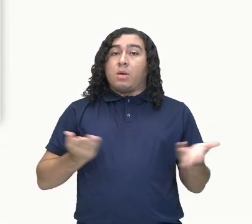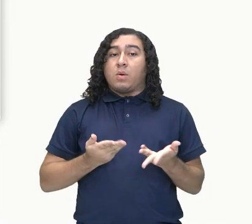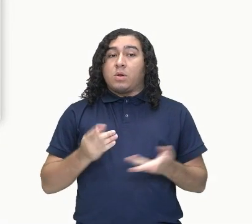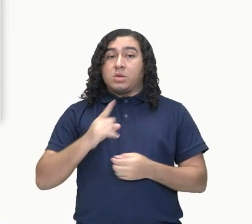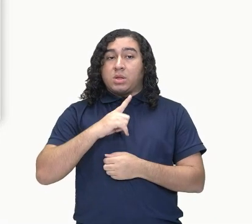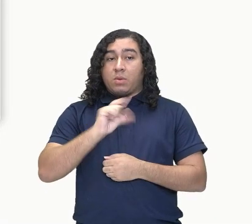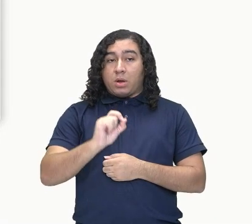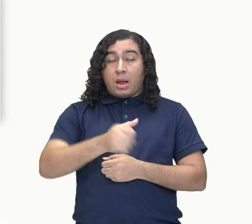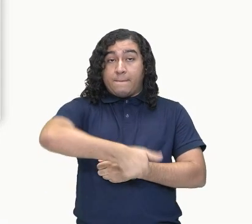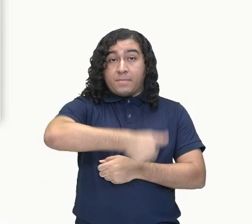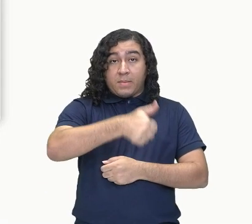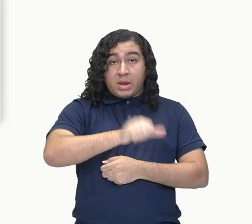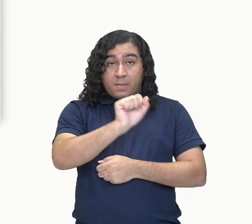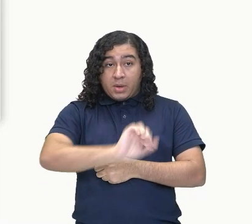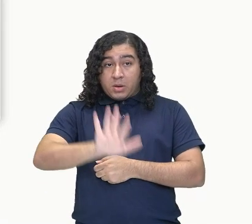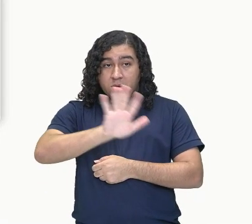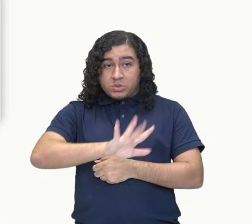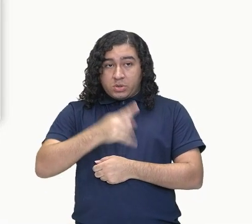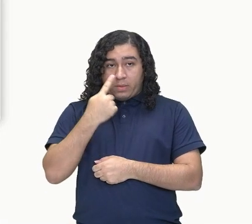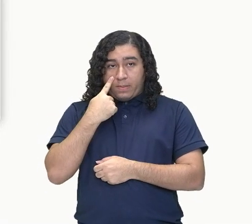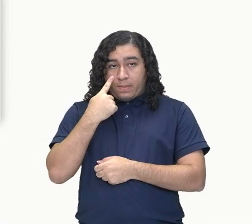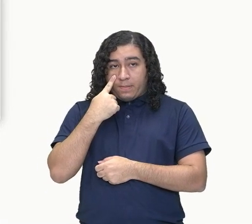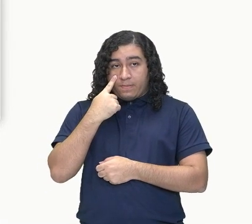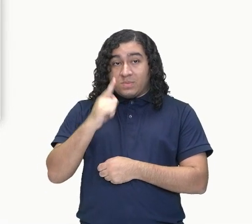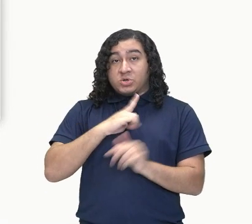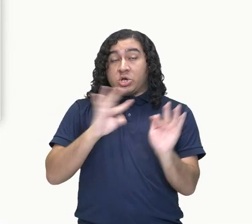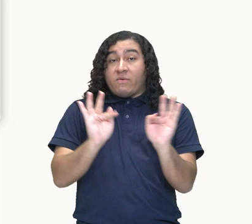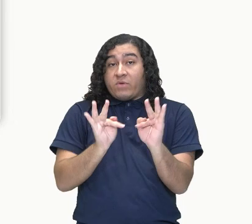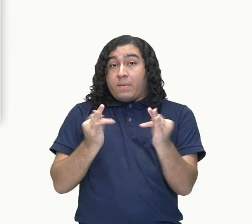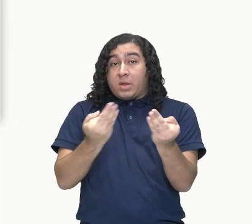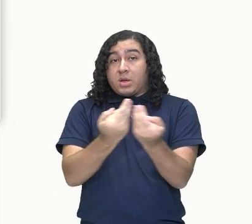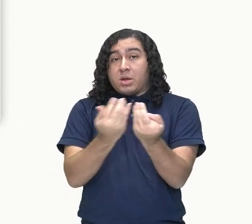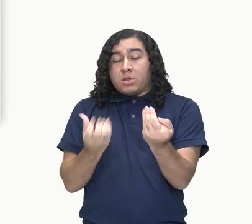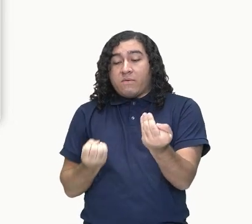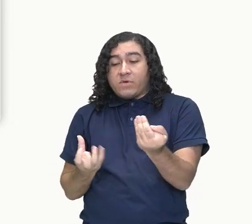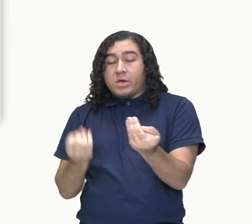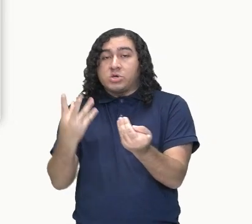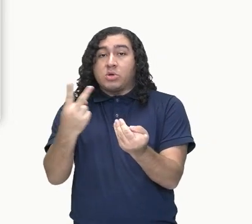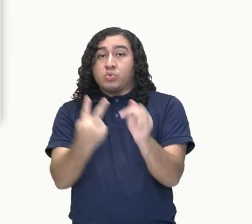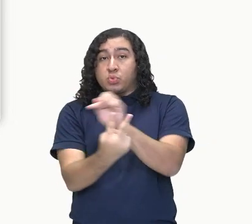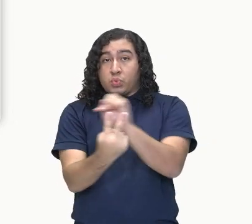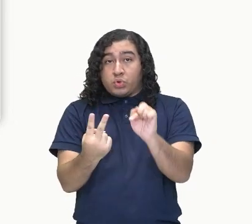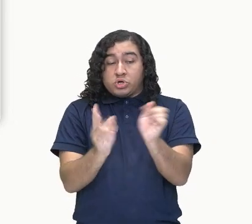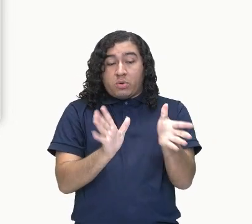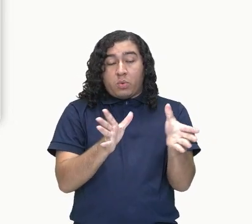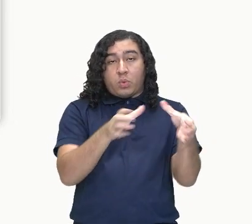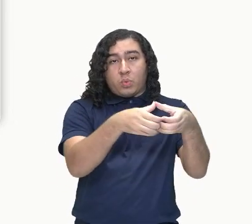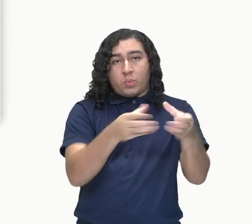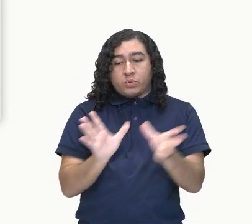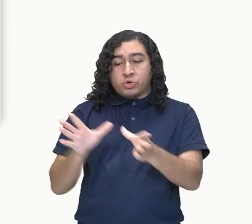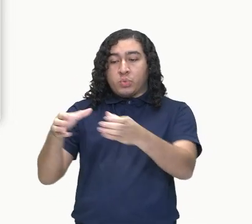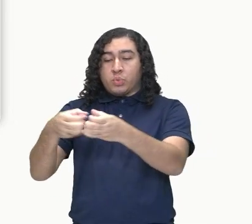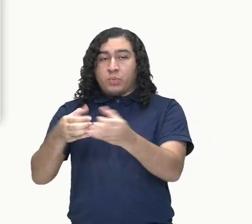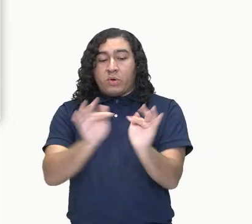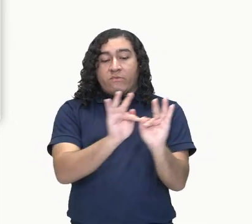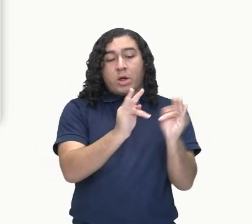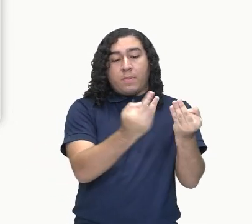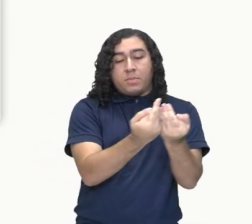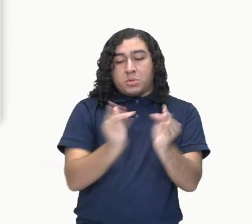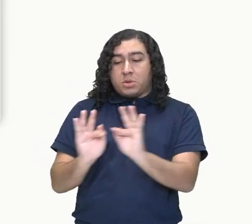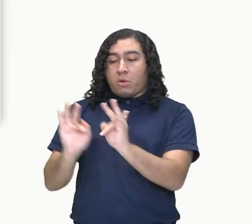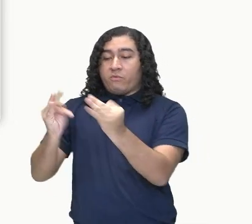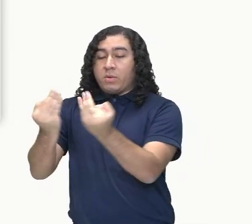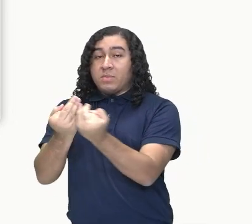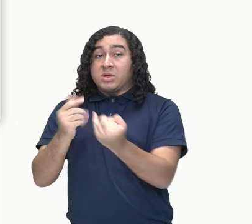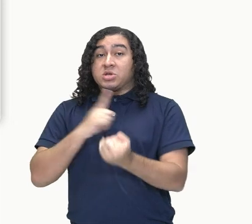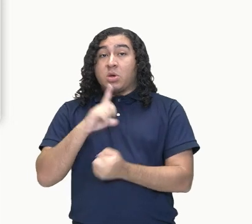a primeira imagem, né? A família viajando, 2 famílias, né? E aí, nós tínhamos lá o adjetivo comfortable,